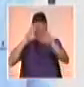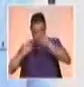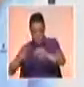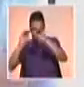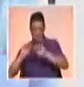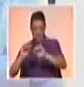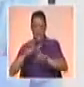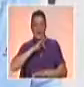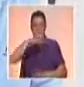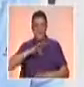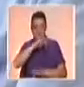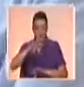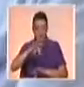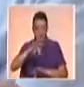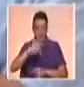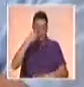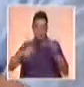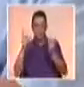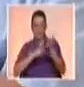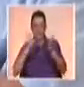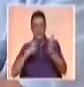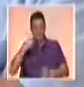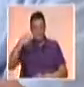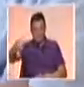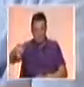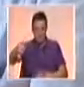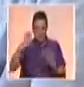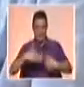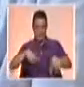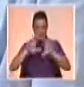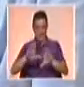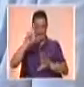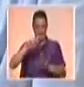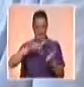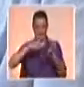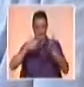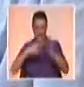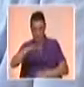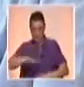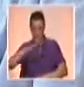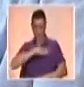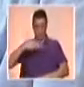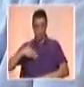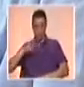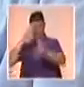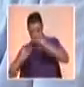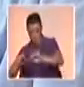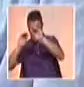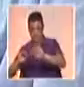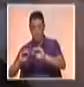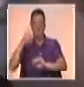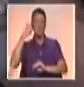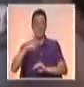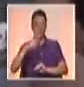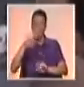feita pelos familiares das pessoas com necessidades especiais, mas também os técnicos da área da saúde e educação têm